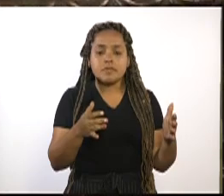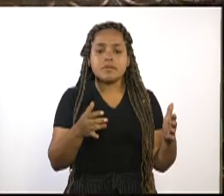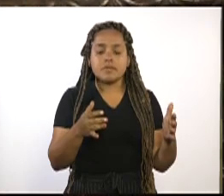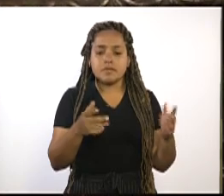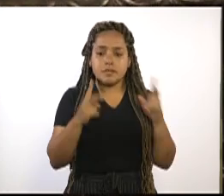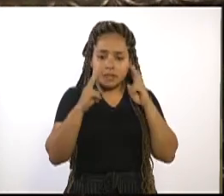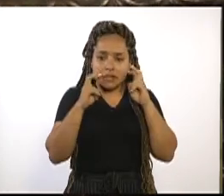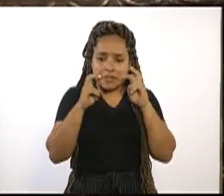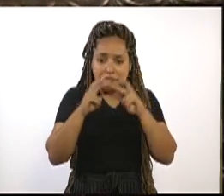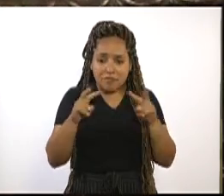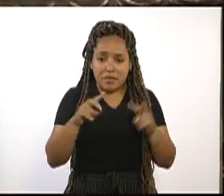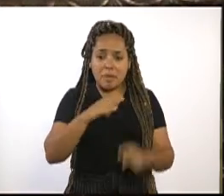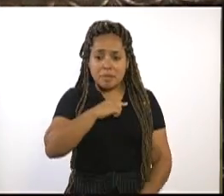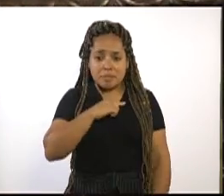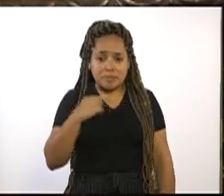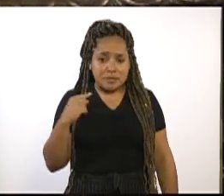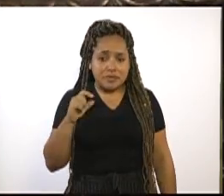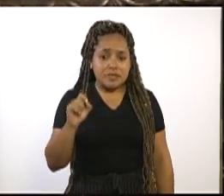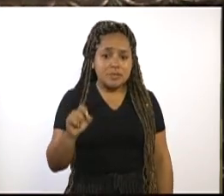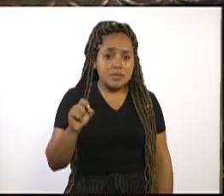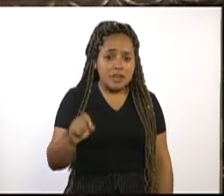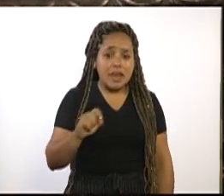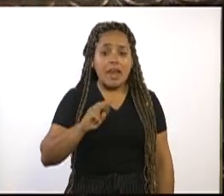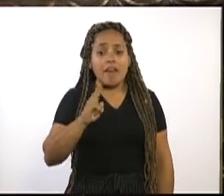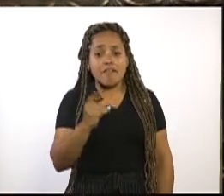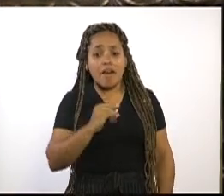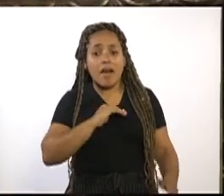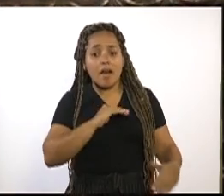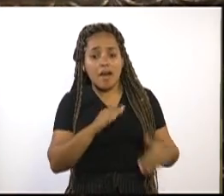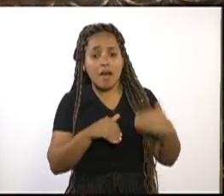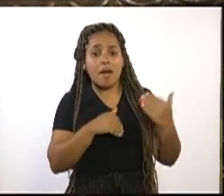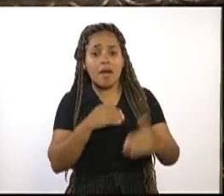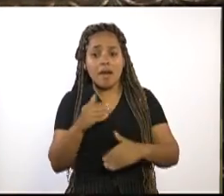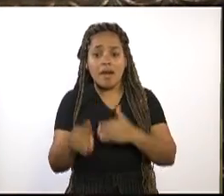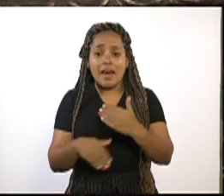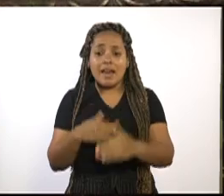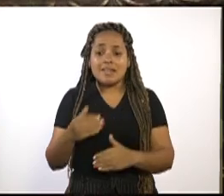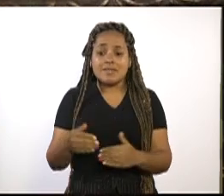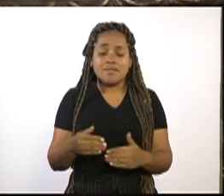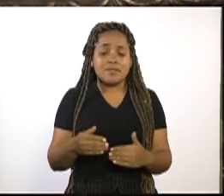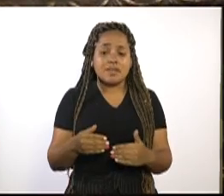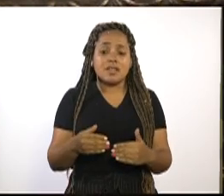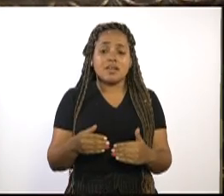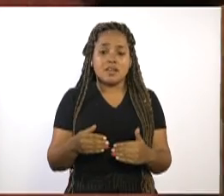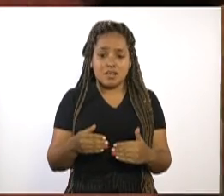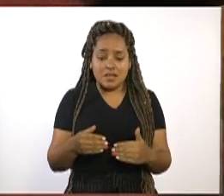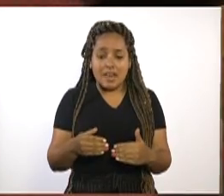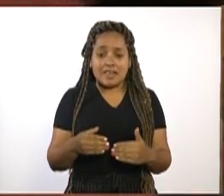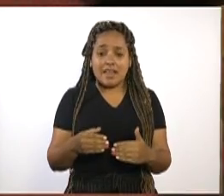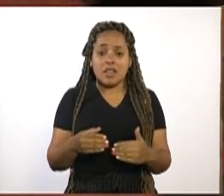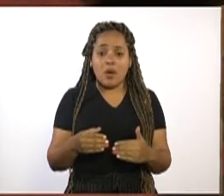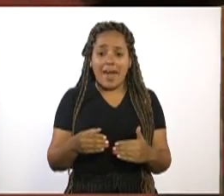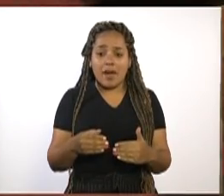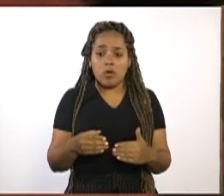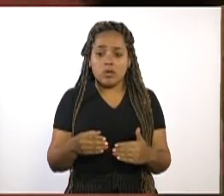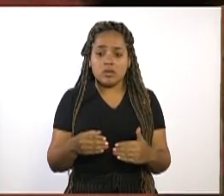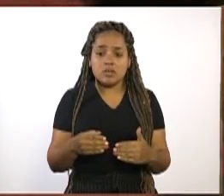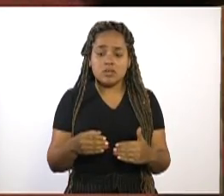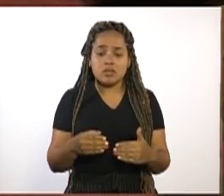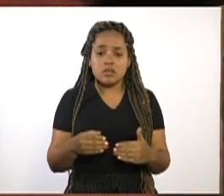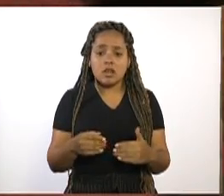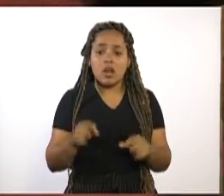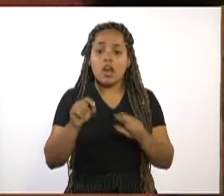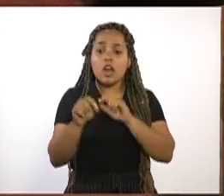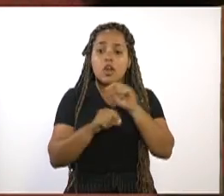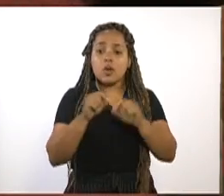morte, e depois vai aparecer Mossack Fonseca e o escândalo do